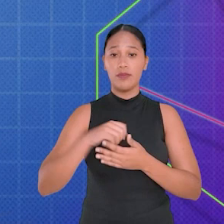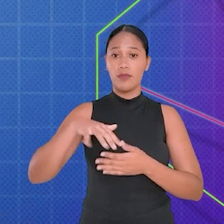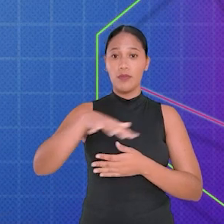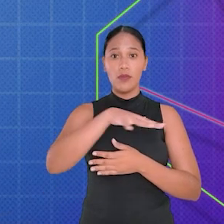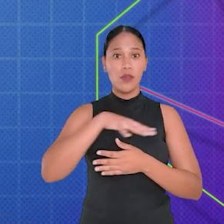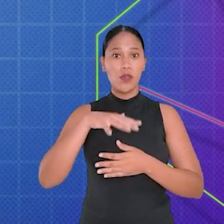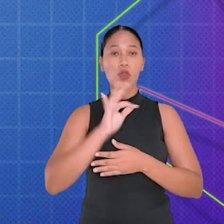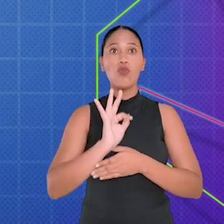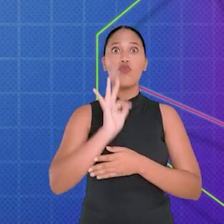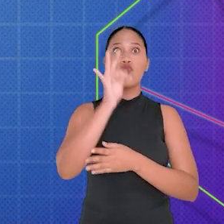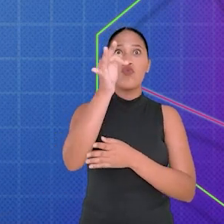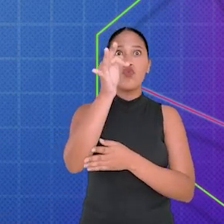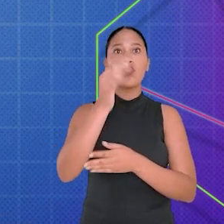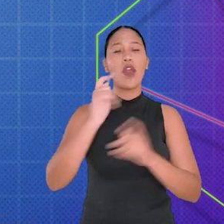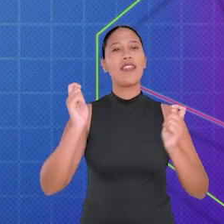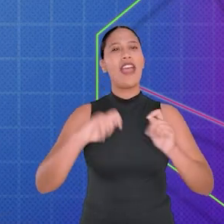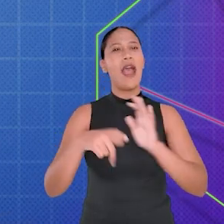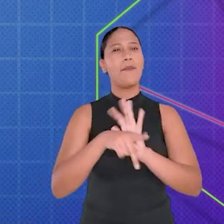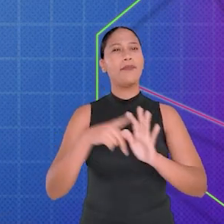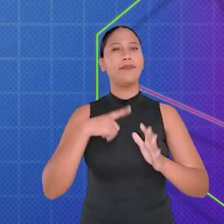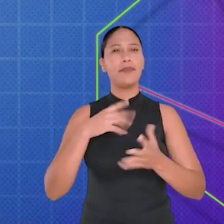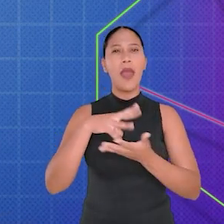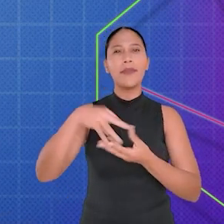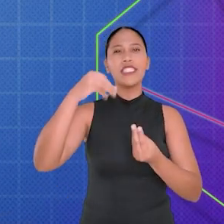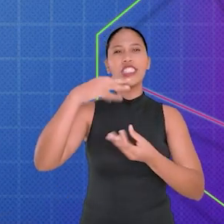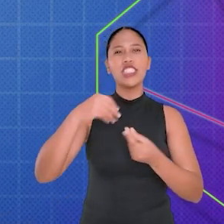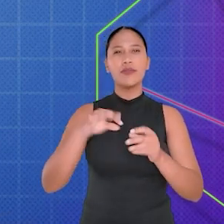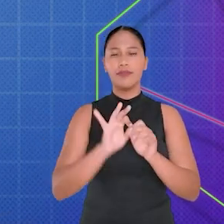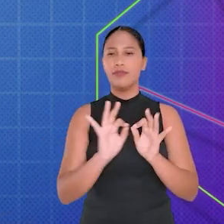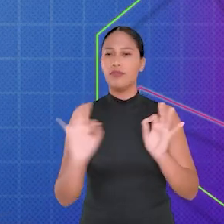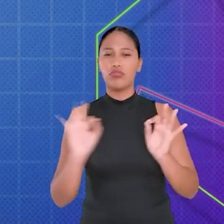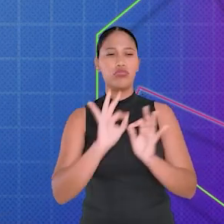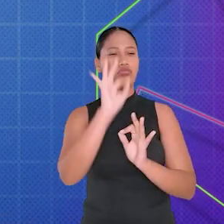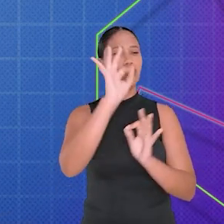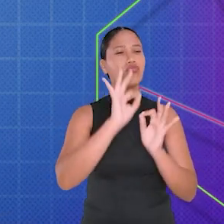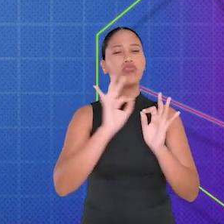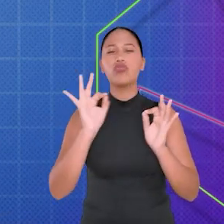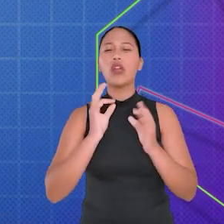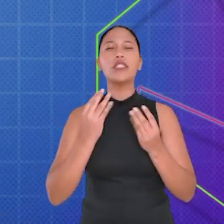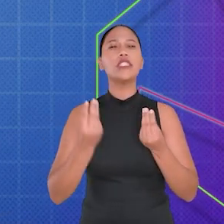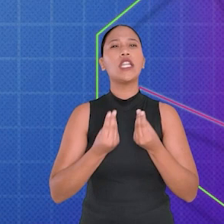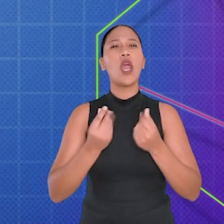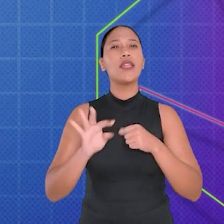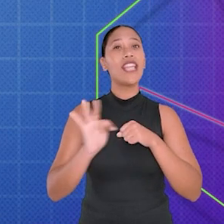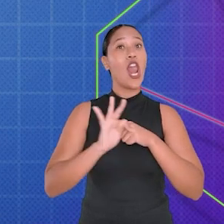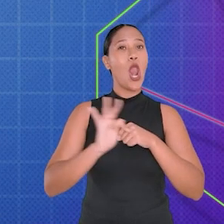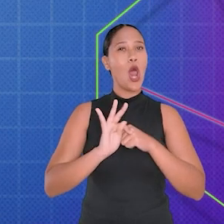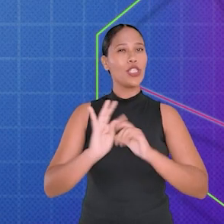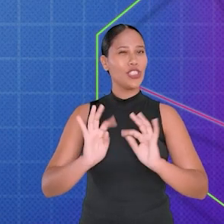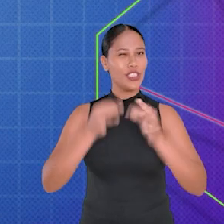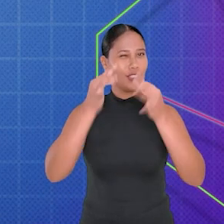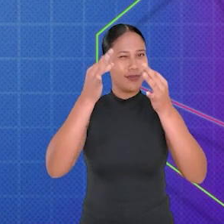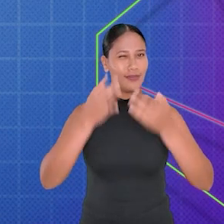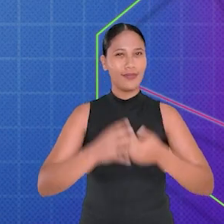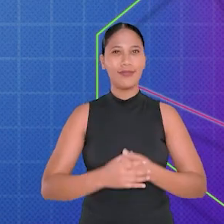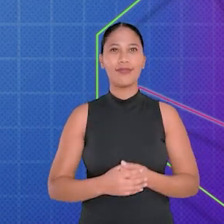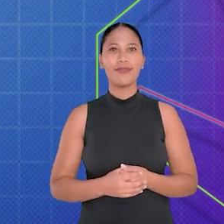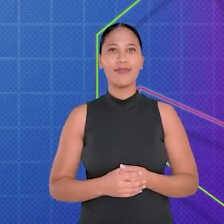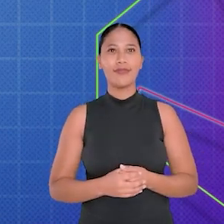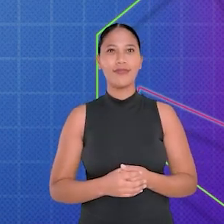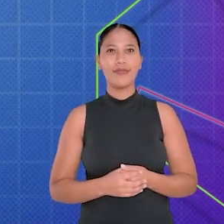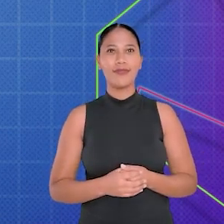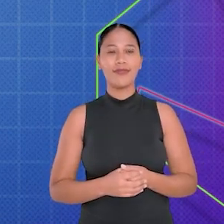mesma forma, um jogo que se passa em um ambiente futurista pode utilizar padrões abstratos e geométricos para transmitir uma sensação